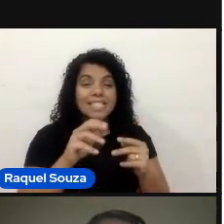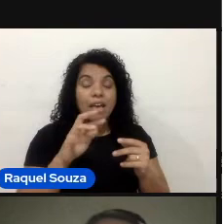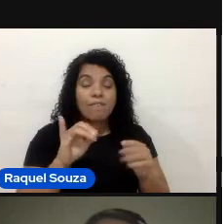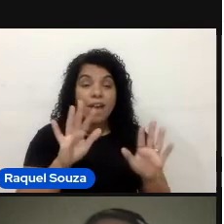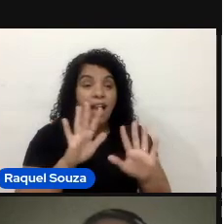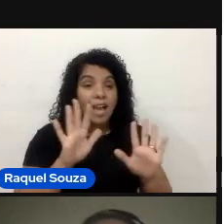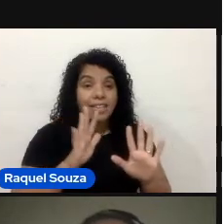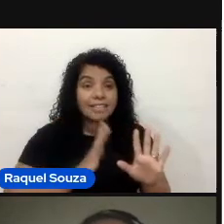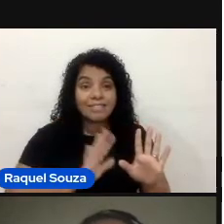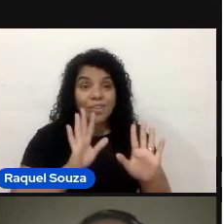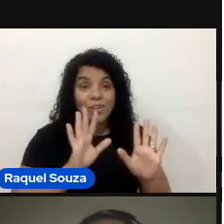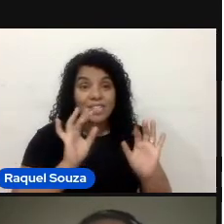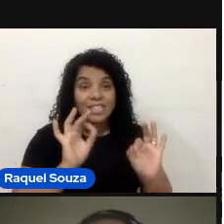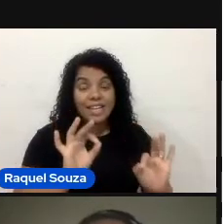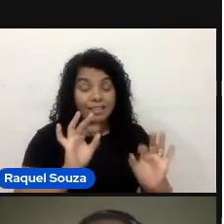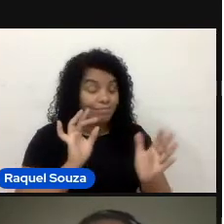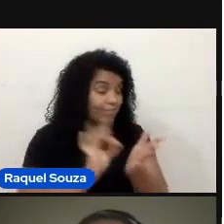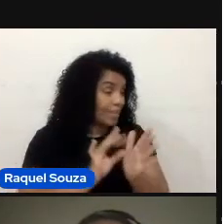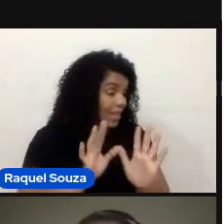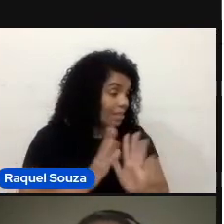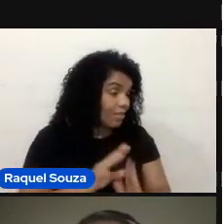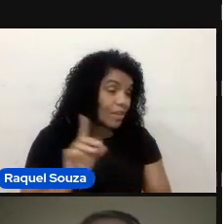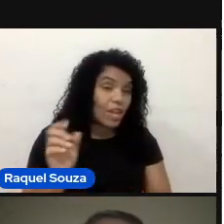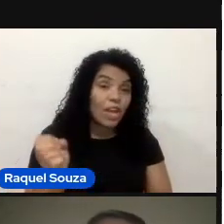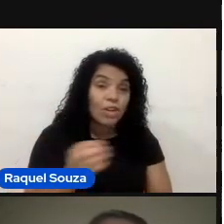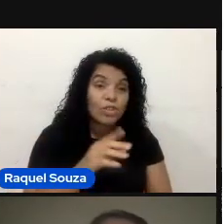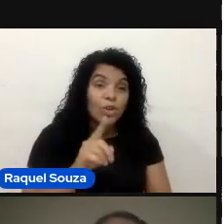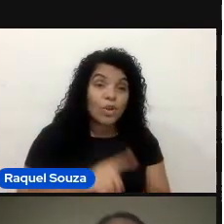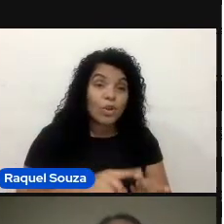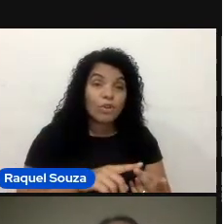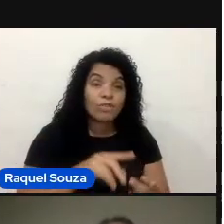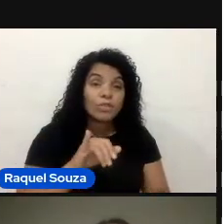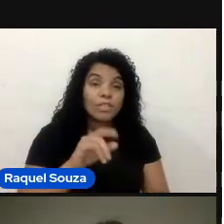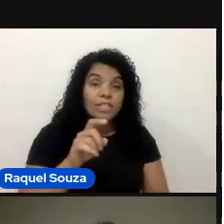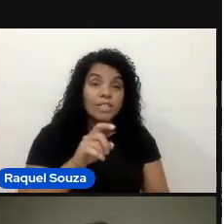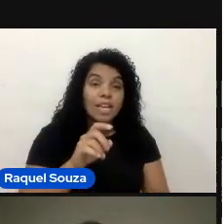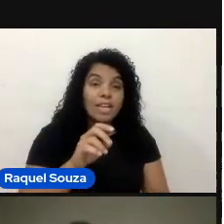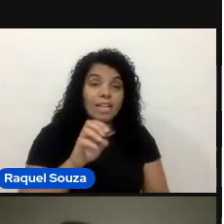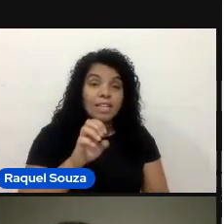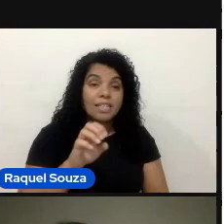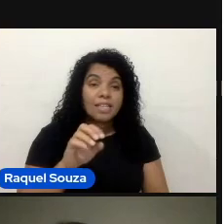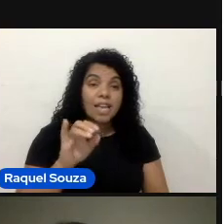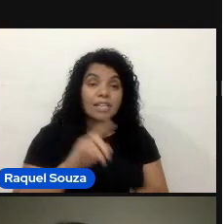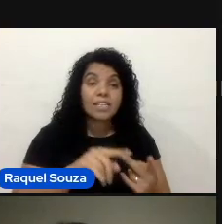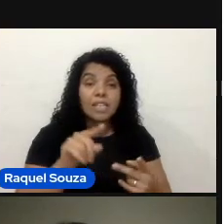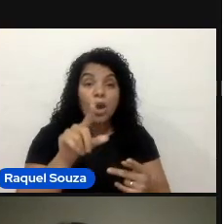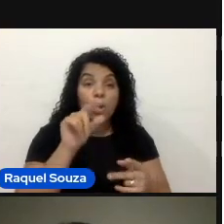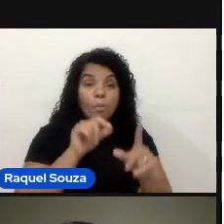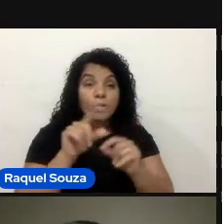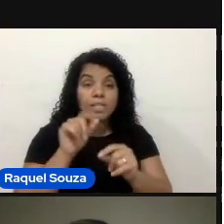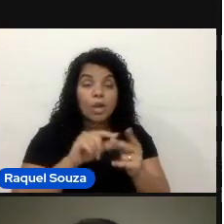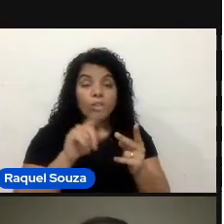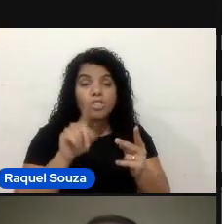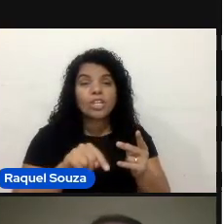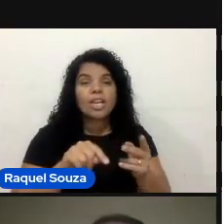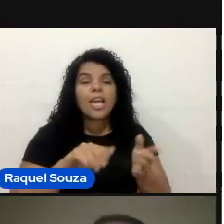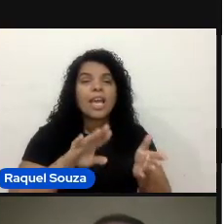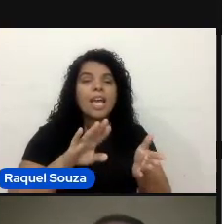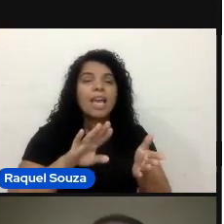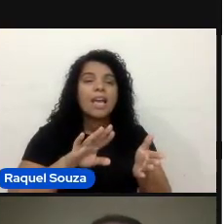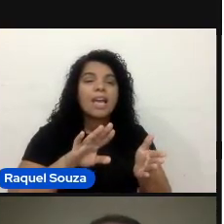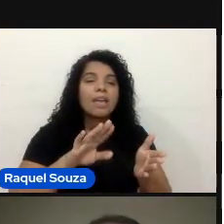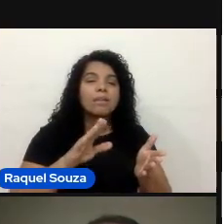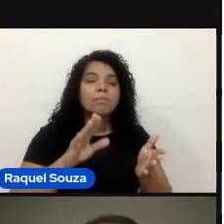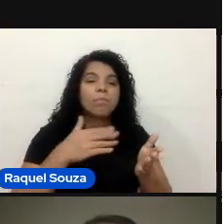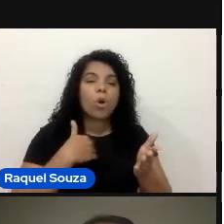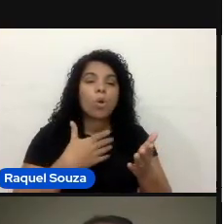Safari é o novo IE. E aí você tem a opção aqui de rejeitar ou aprovar. E aí, dependendo do que eu